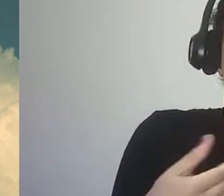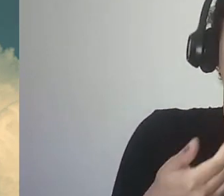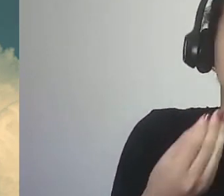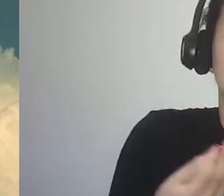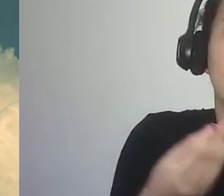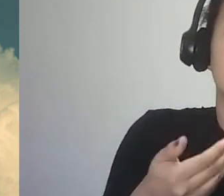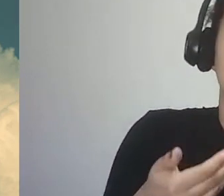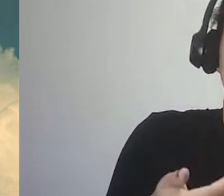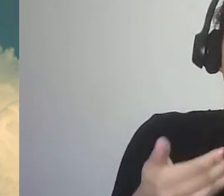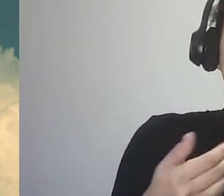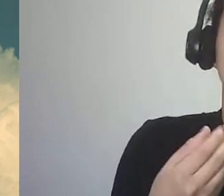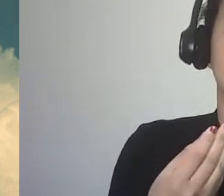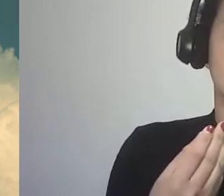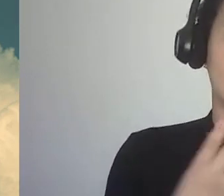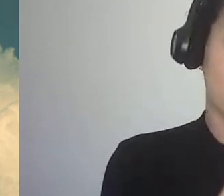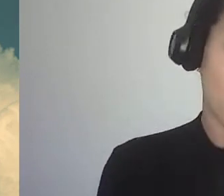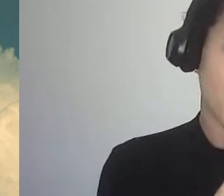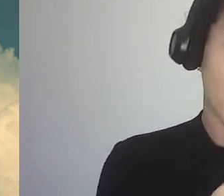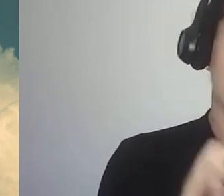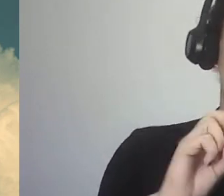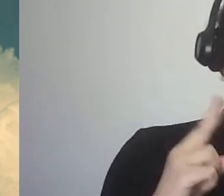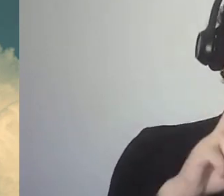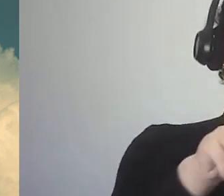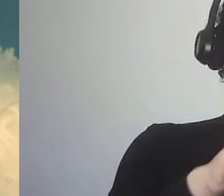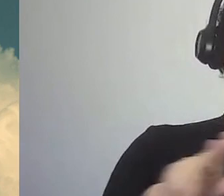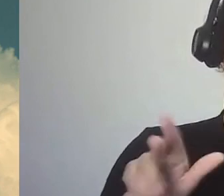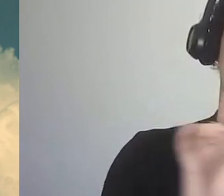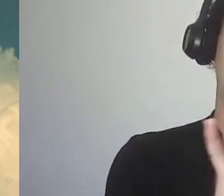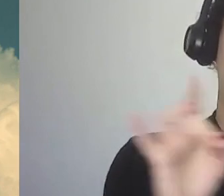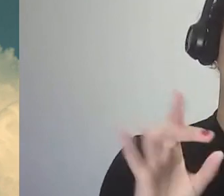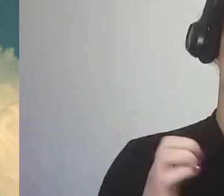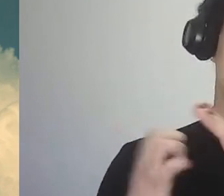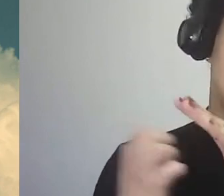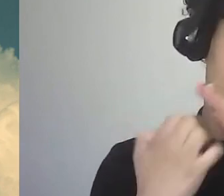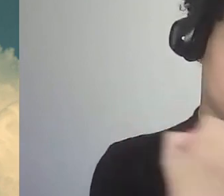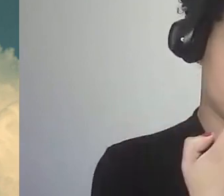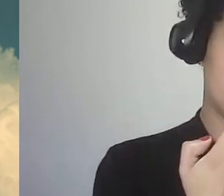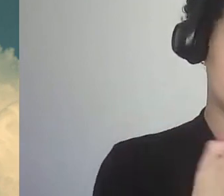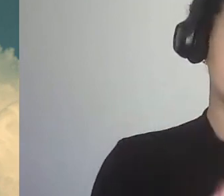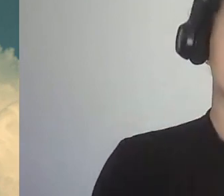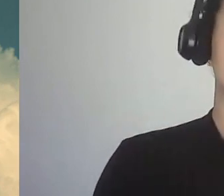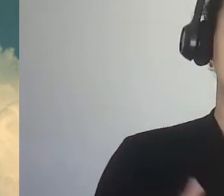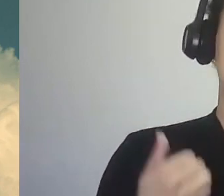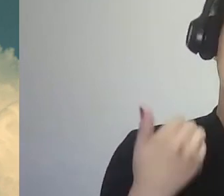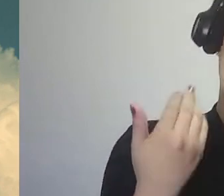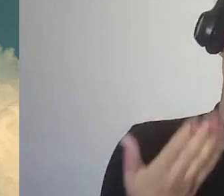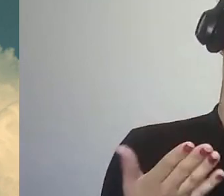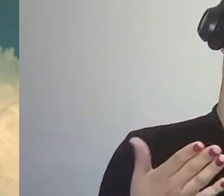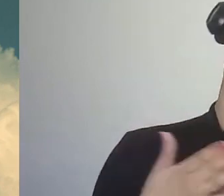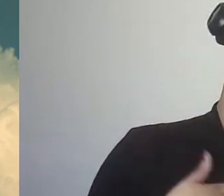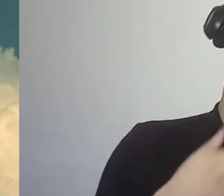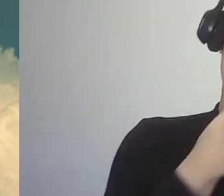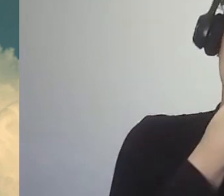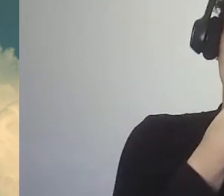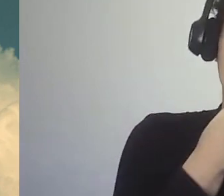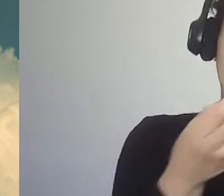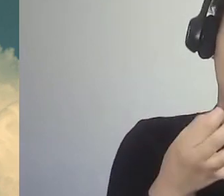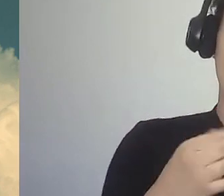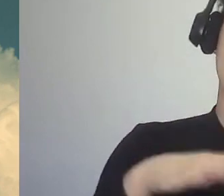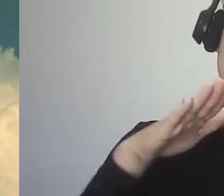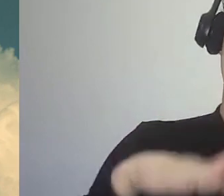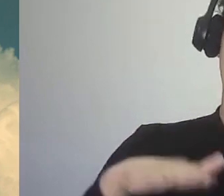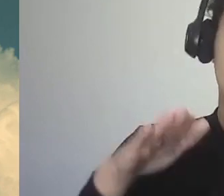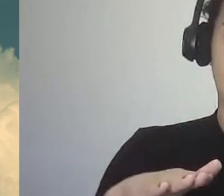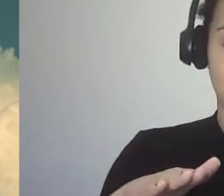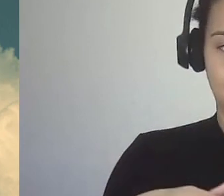tensa essa noção e eu diria que dão muito tá mais rápido de novo é extremamente acessível a contexto tá